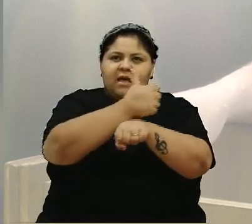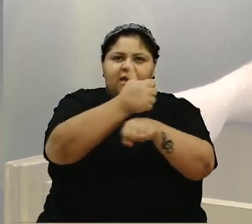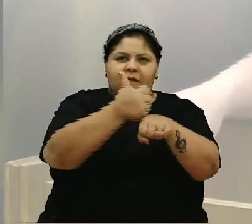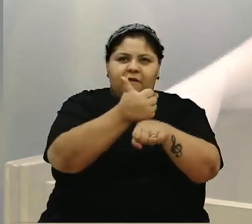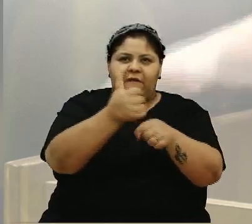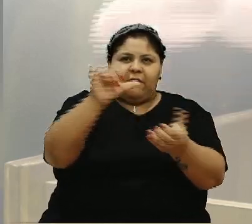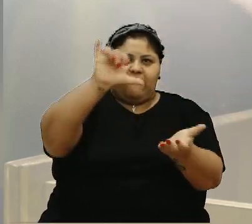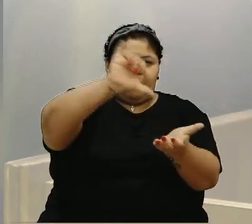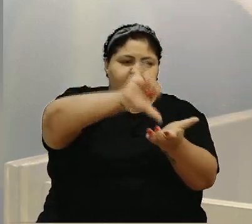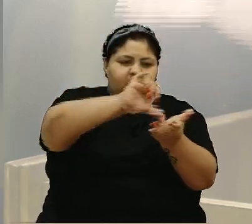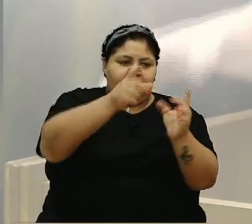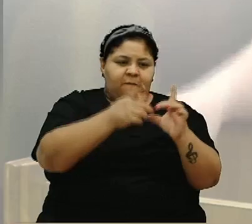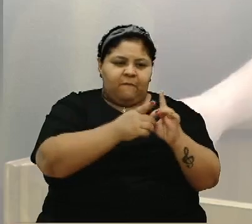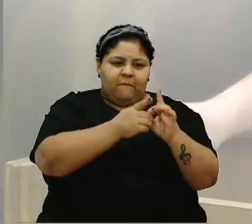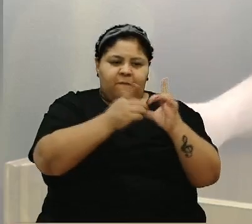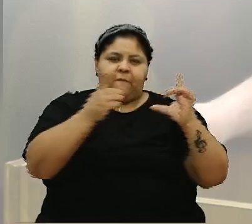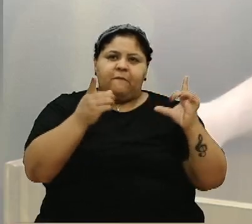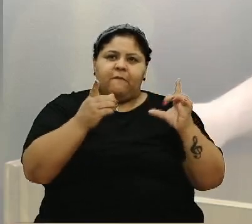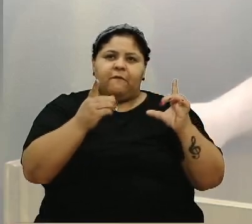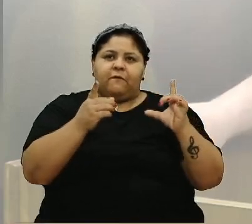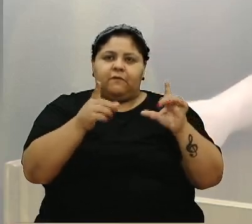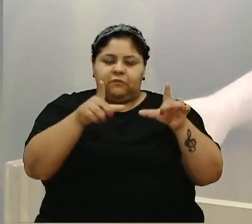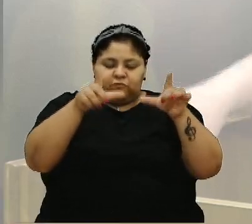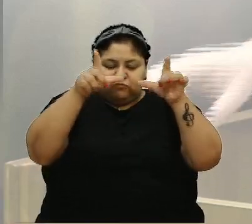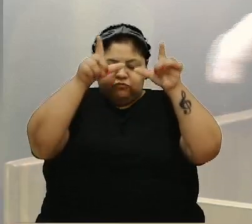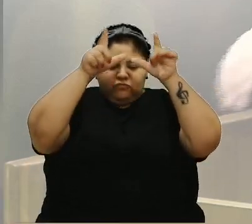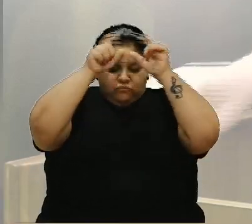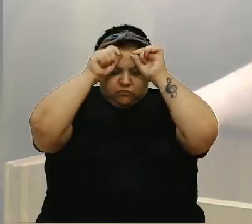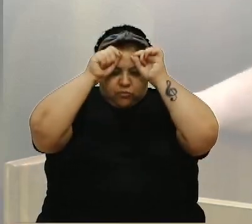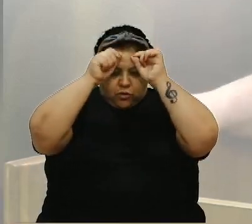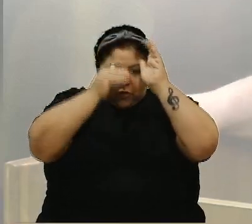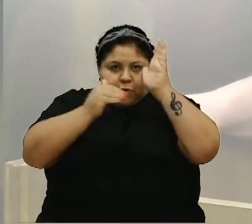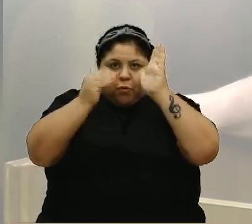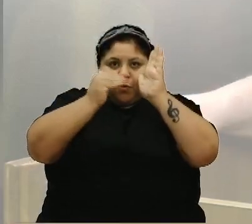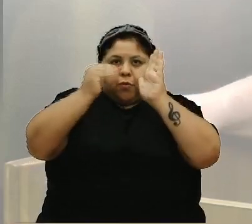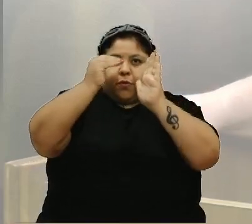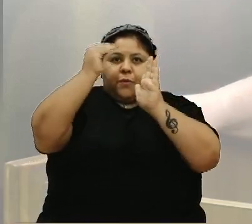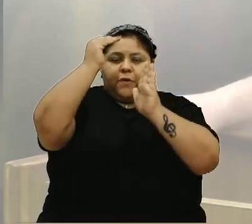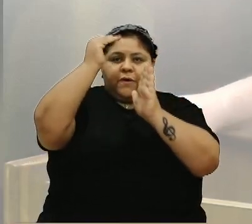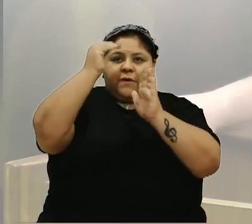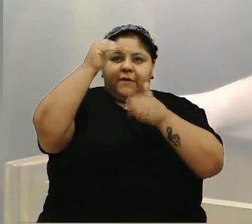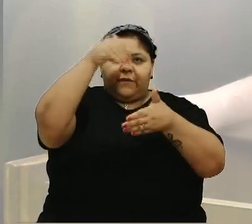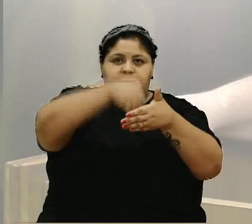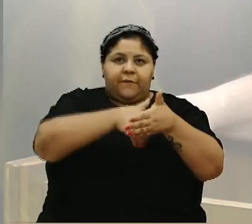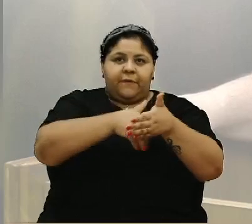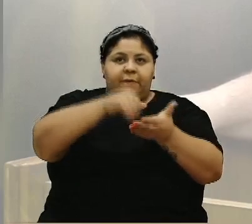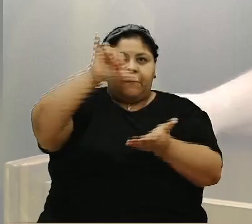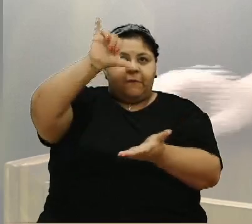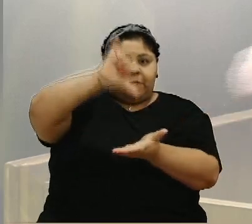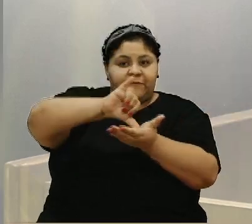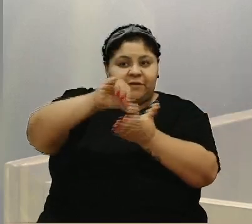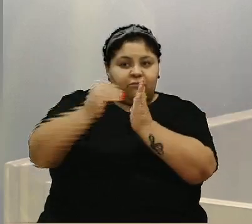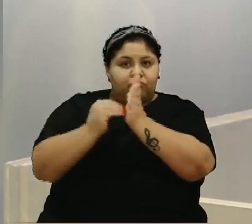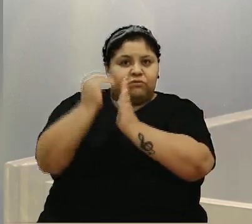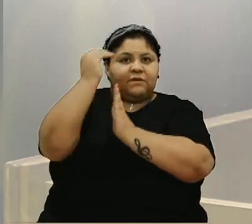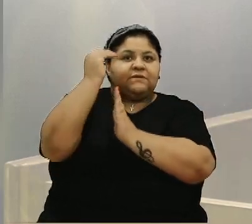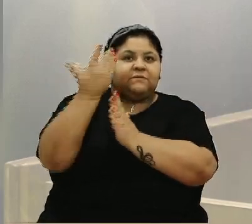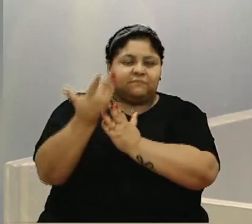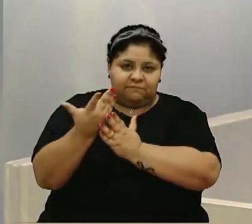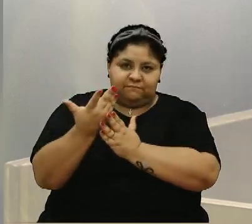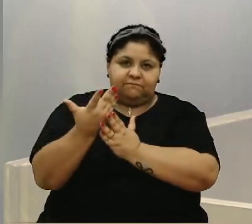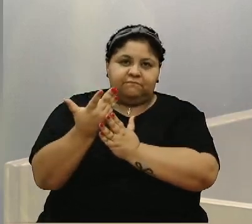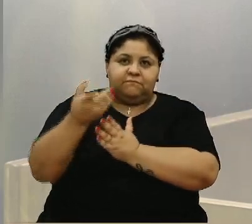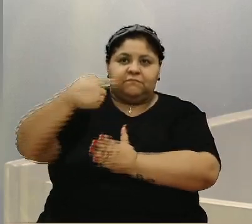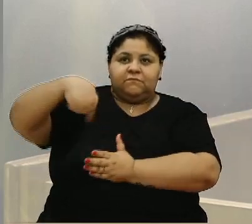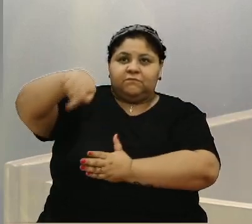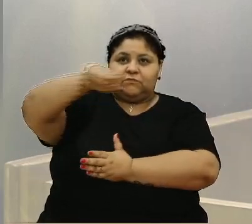Centro Democrático respira e cresce na eleição. O Centro cresceu. E